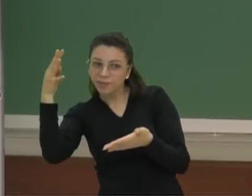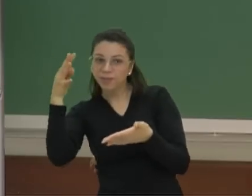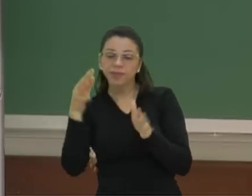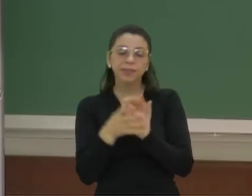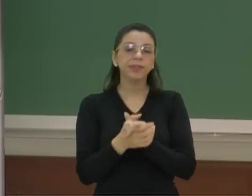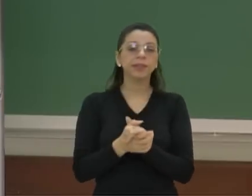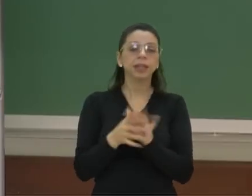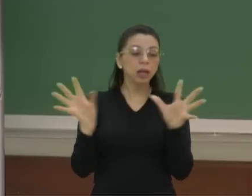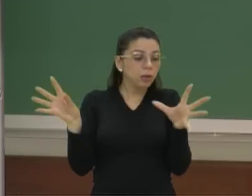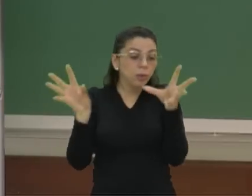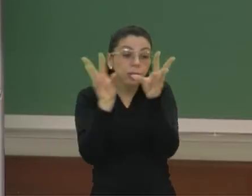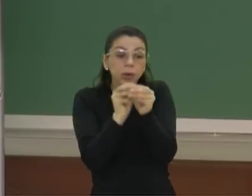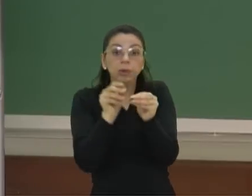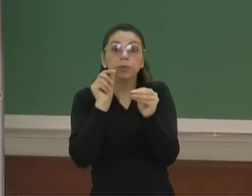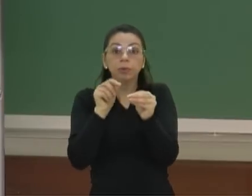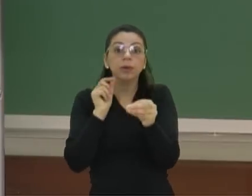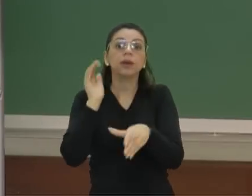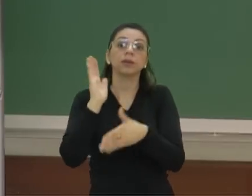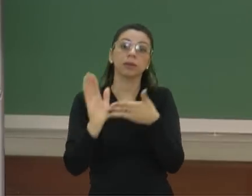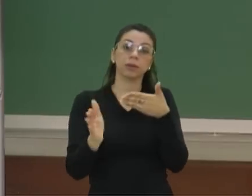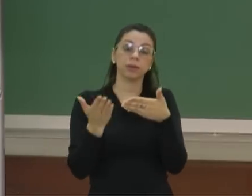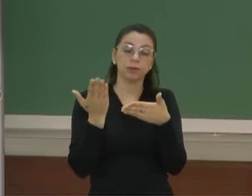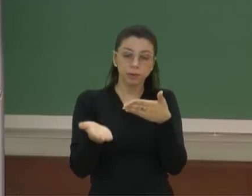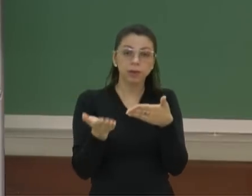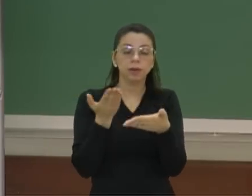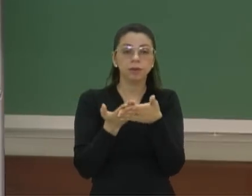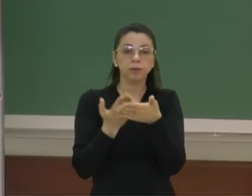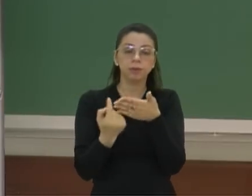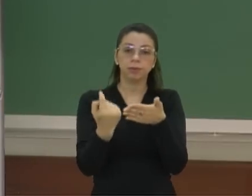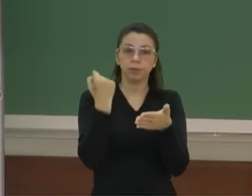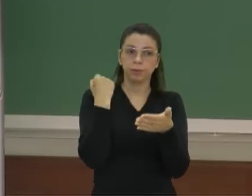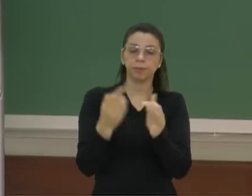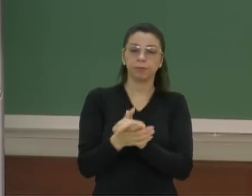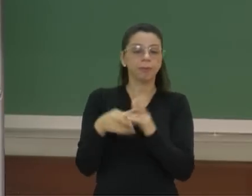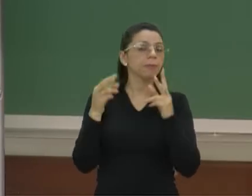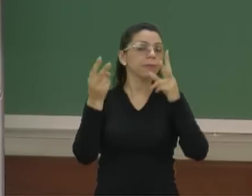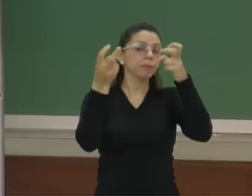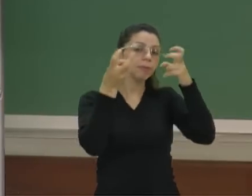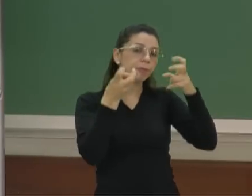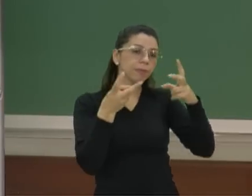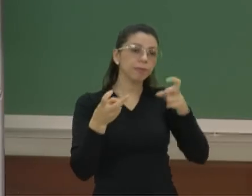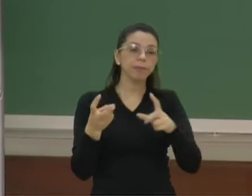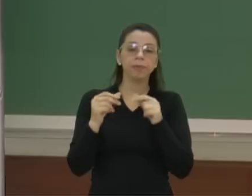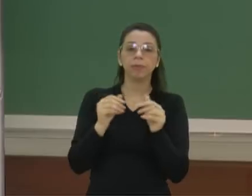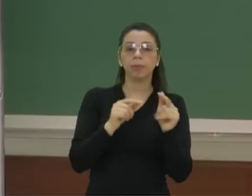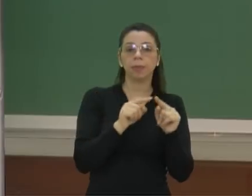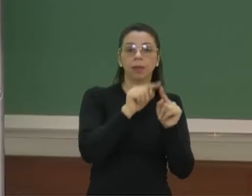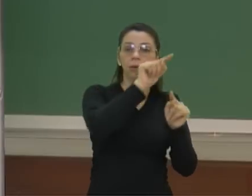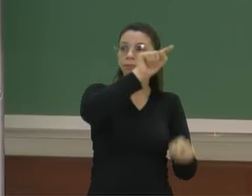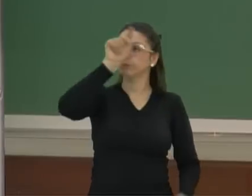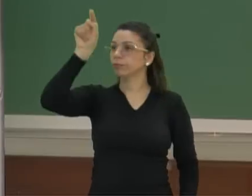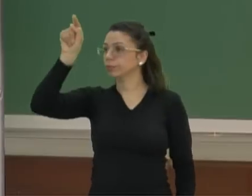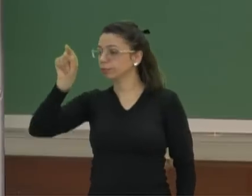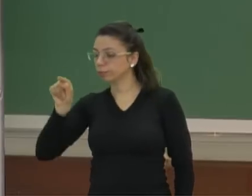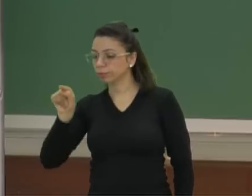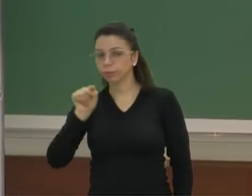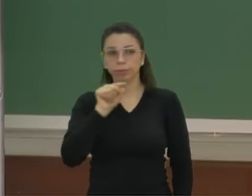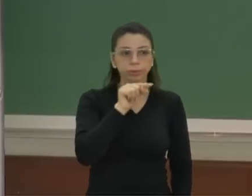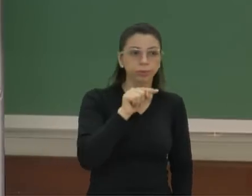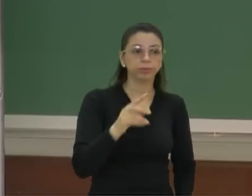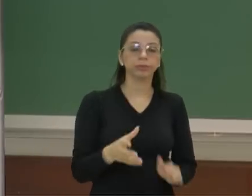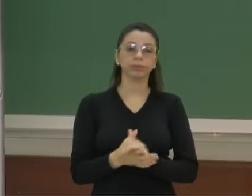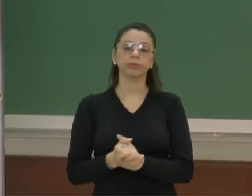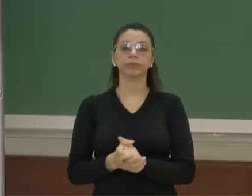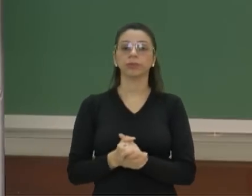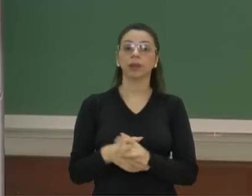um resumo do que a gente trabalhou anteriormente. Então percebam que aqui a gente está fazendo um caminho que é o mesmo